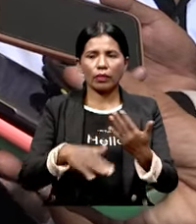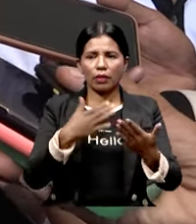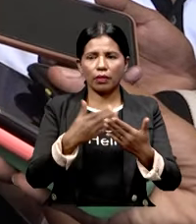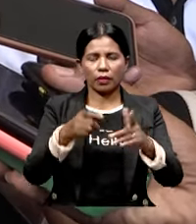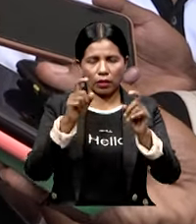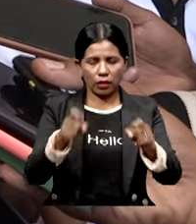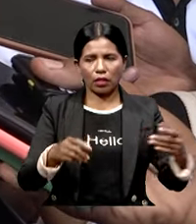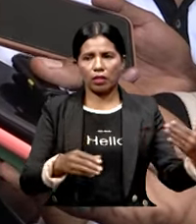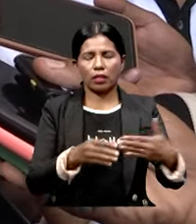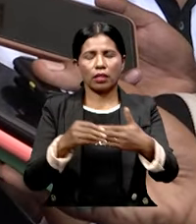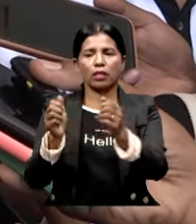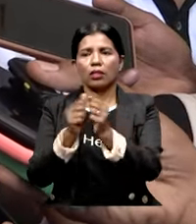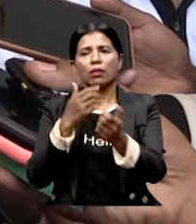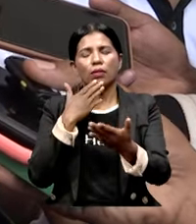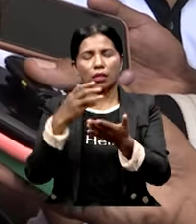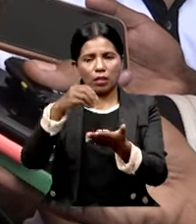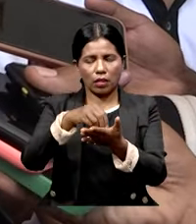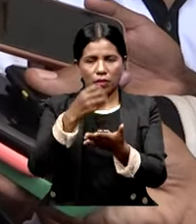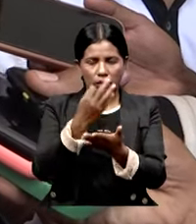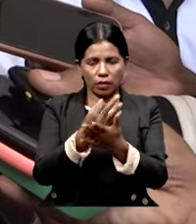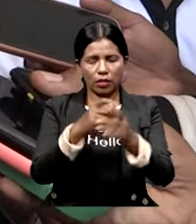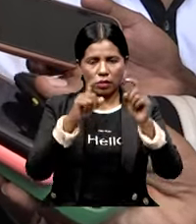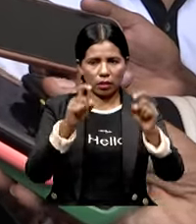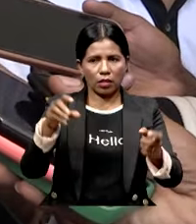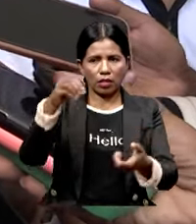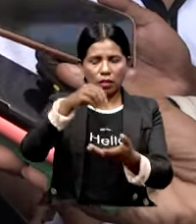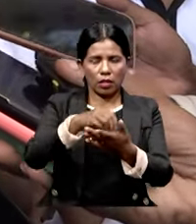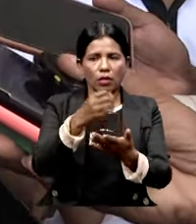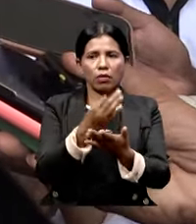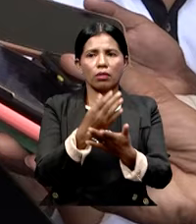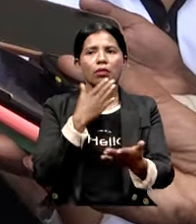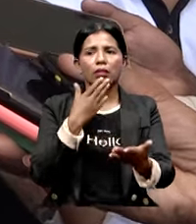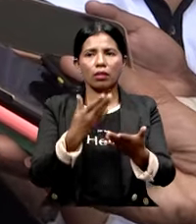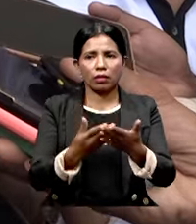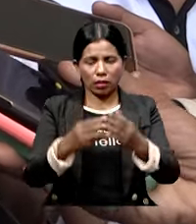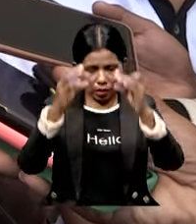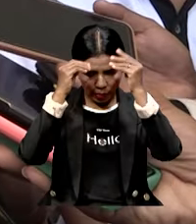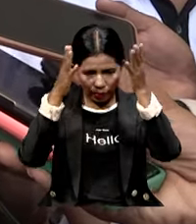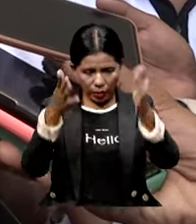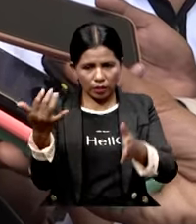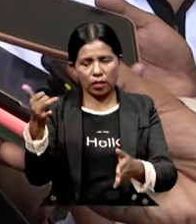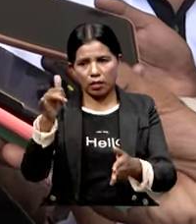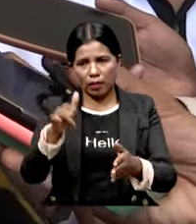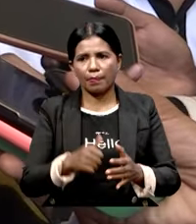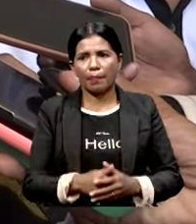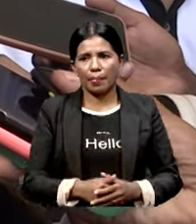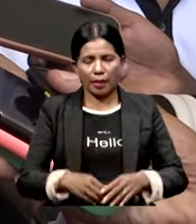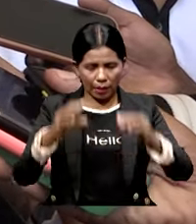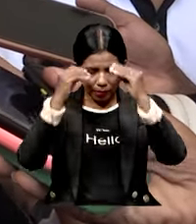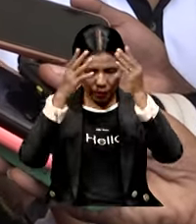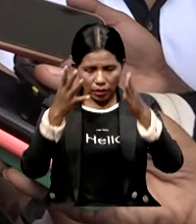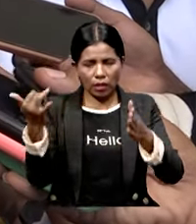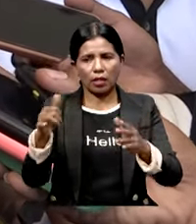Tem que organizar o dia que tá o orçamento, tem que estar tá o vencimento do dia que o professor cira. Mas o professor